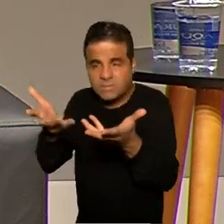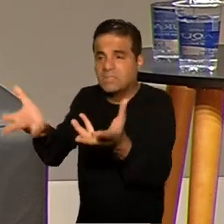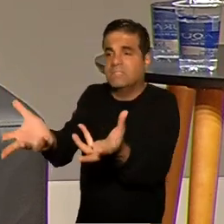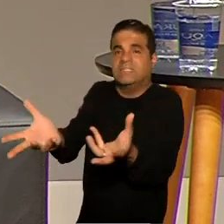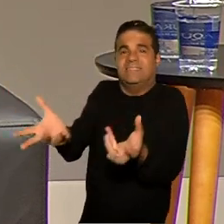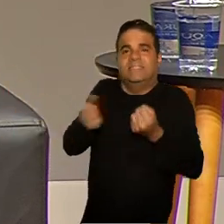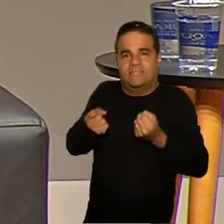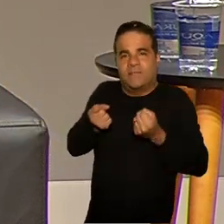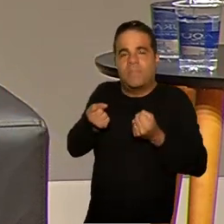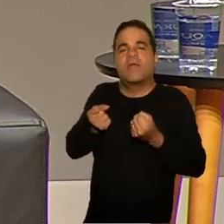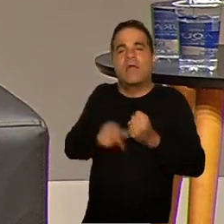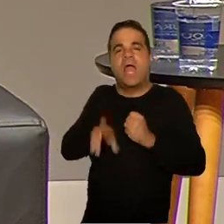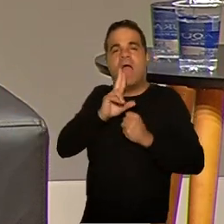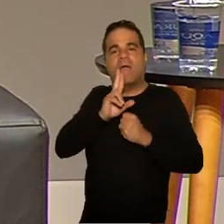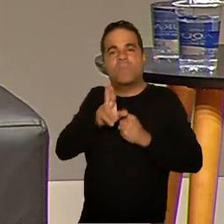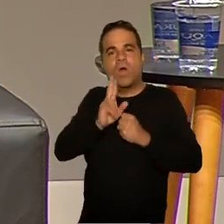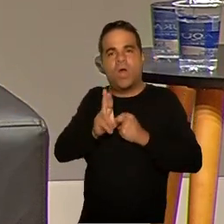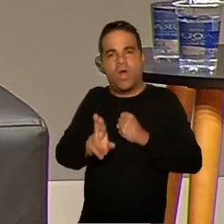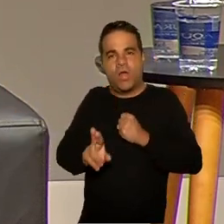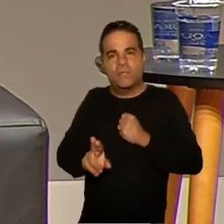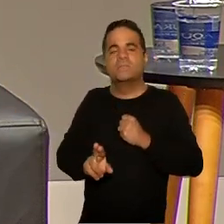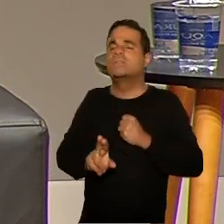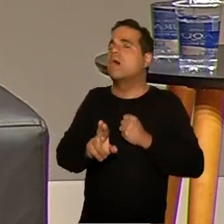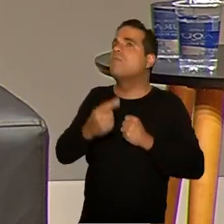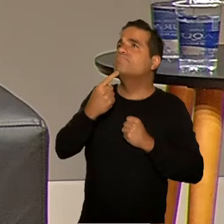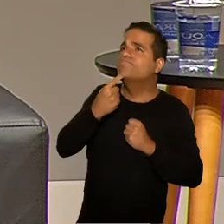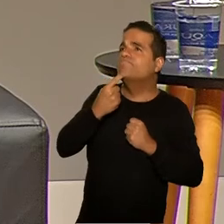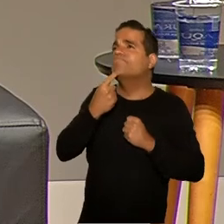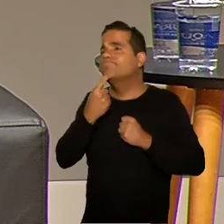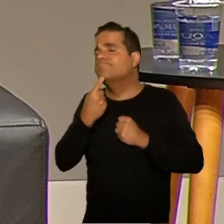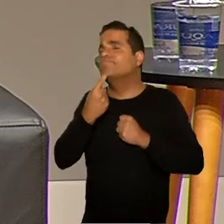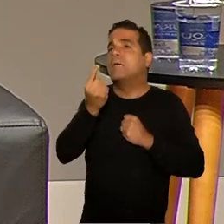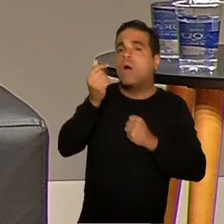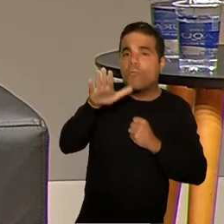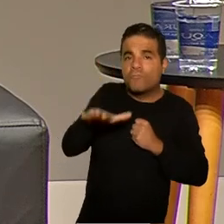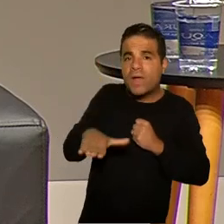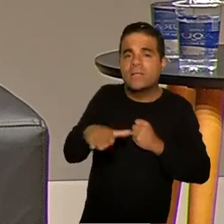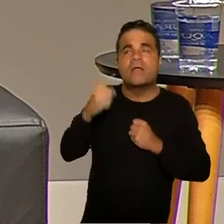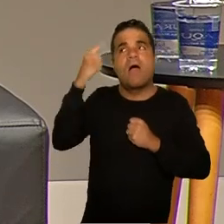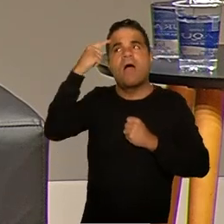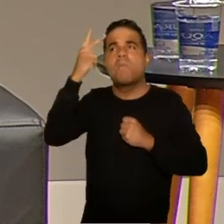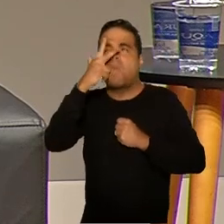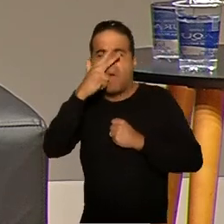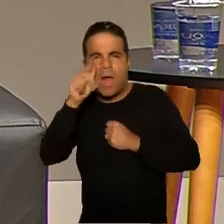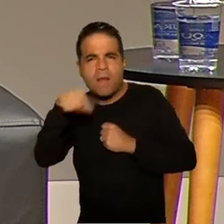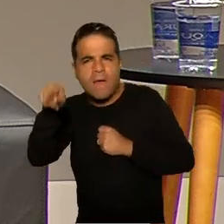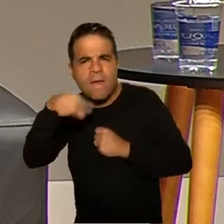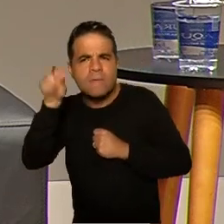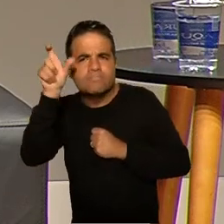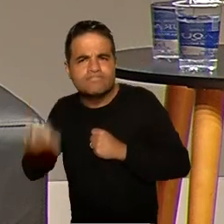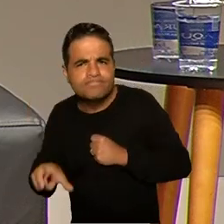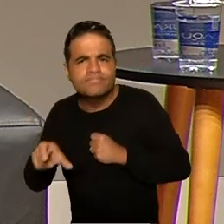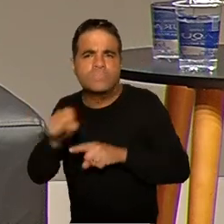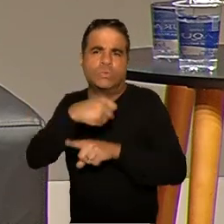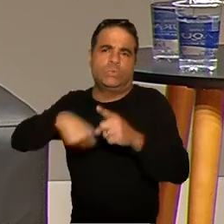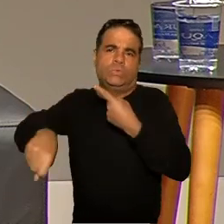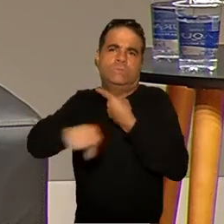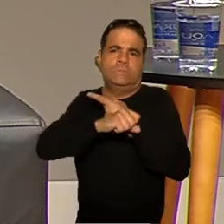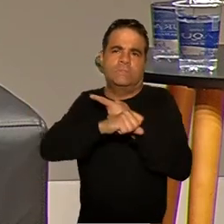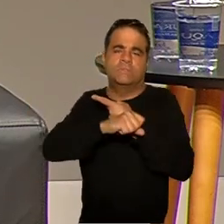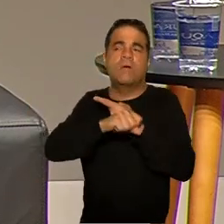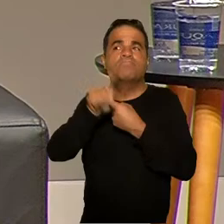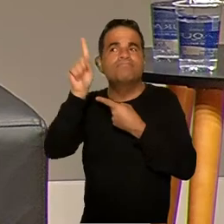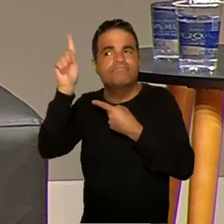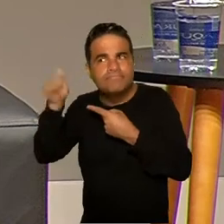receber as respostas dos públicos em relação a essas ofertas me parece que essa figura social que